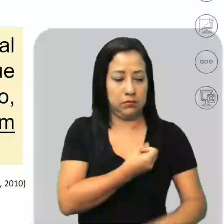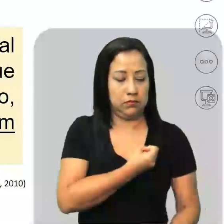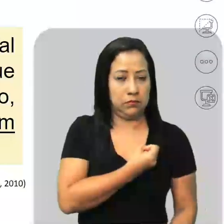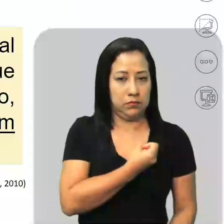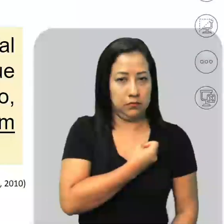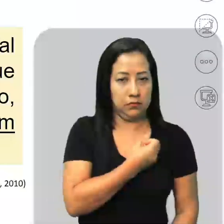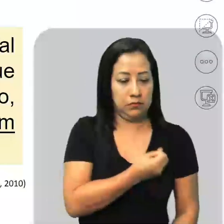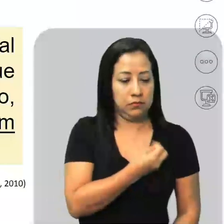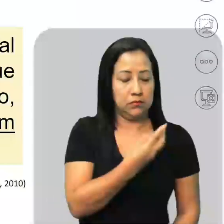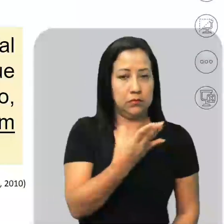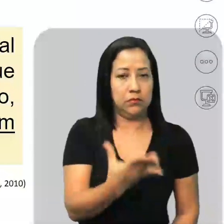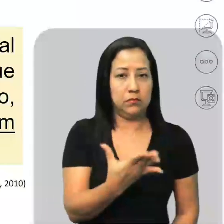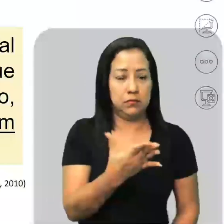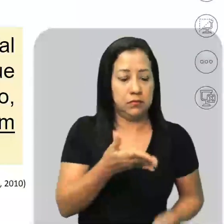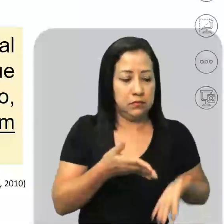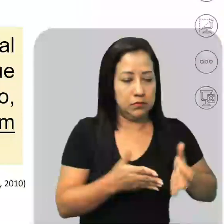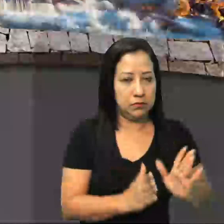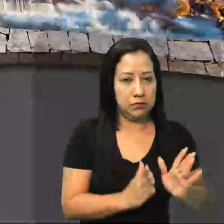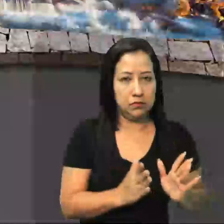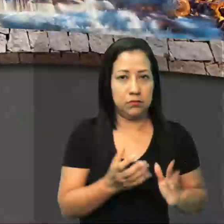quando?